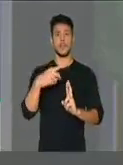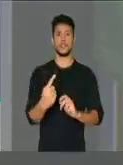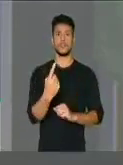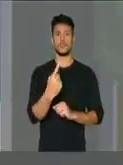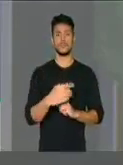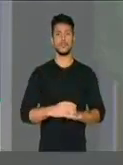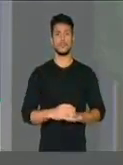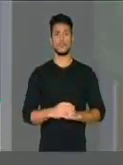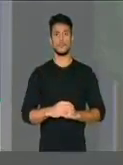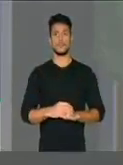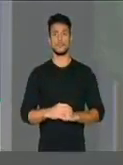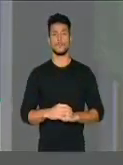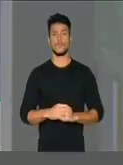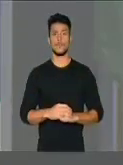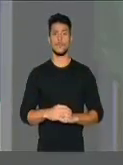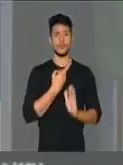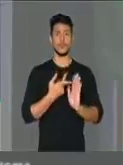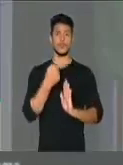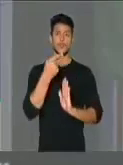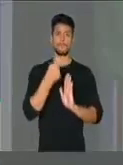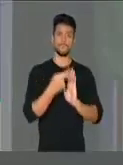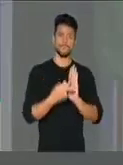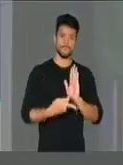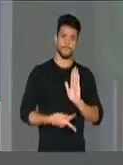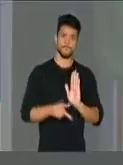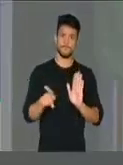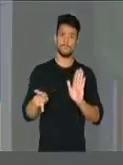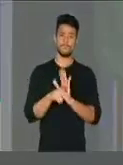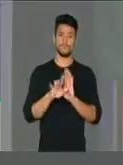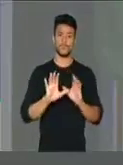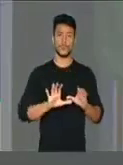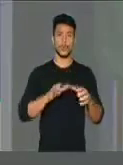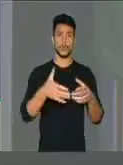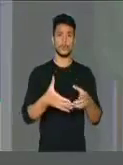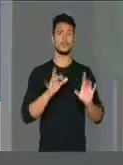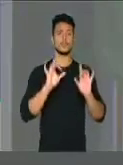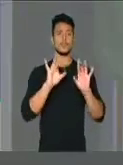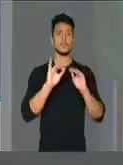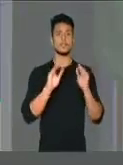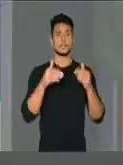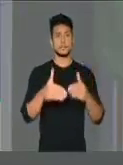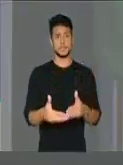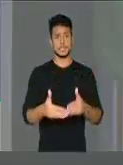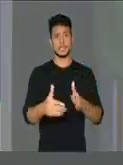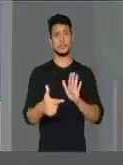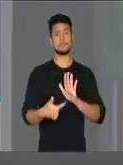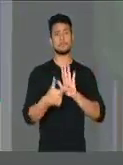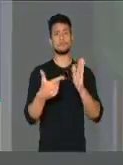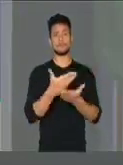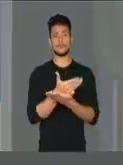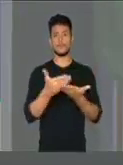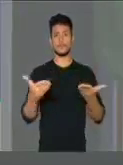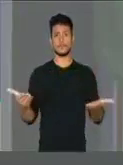Entretanto, a fim de aperfeiçoar ainda mais a redação desse importante projeto, bem como